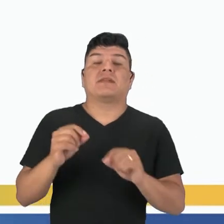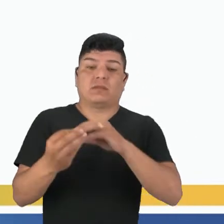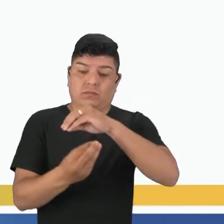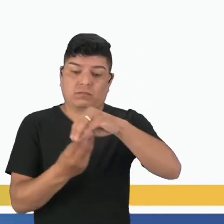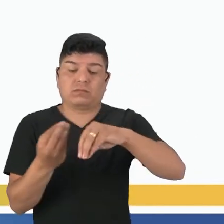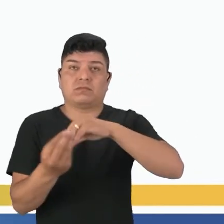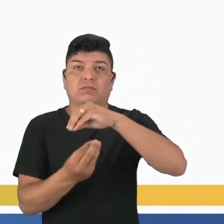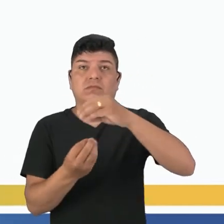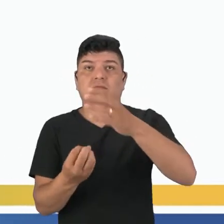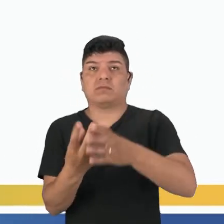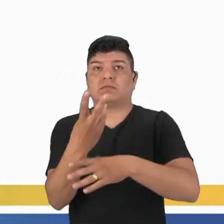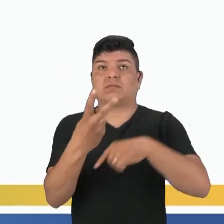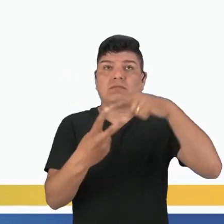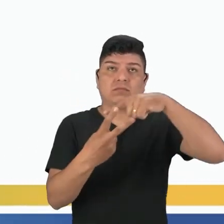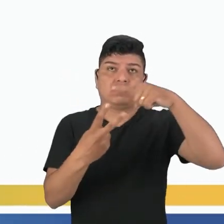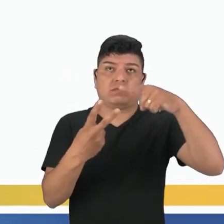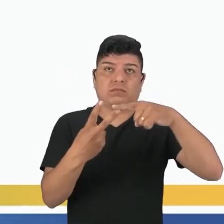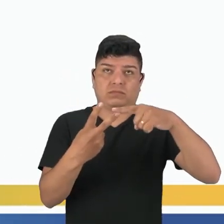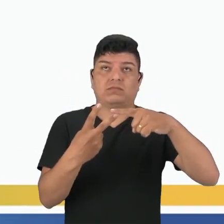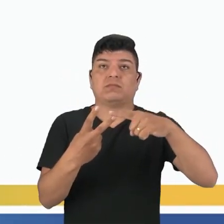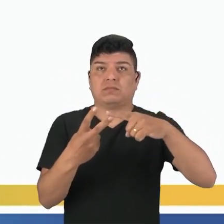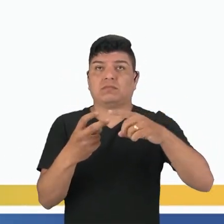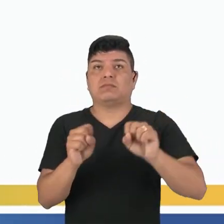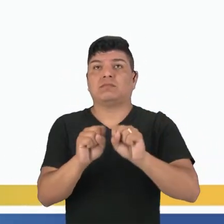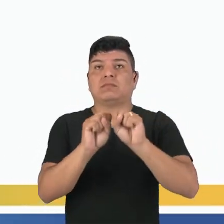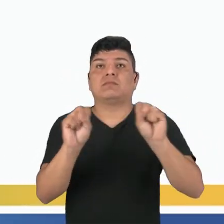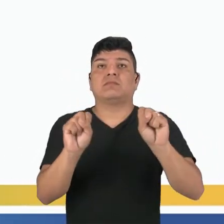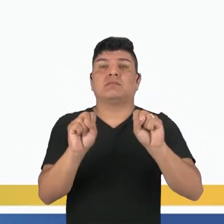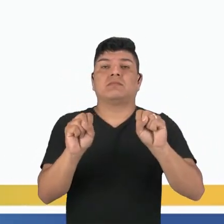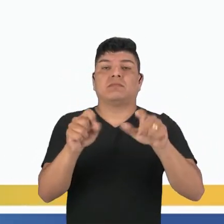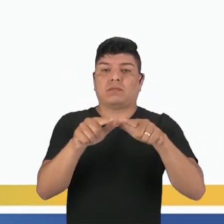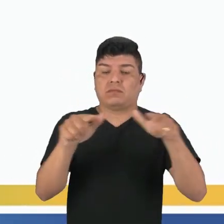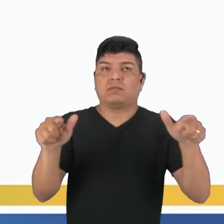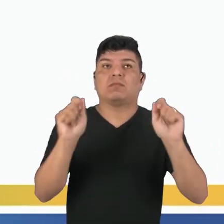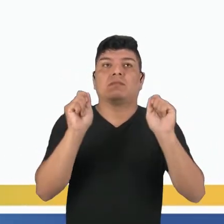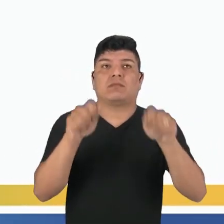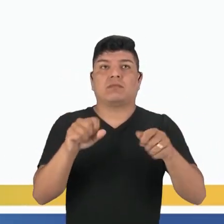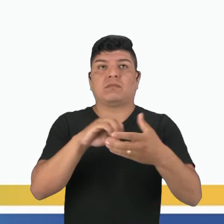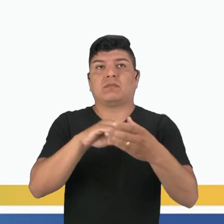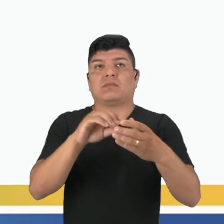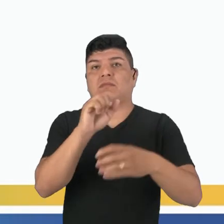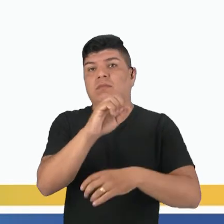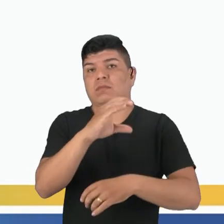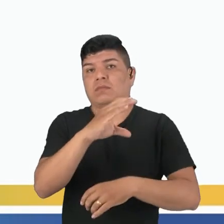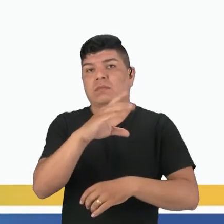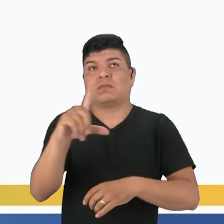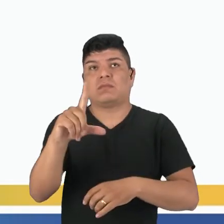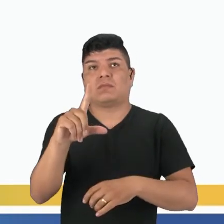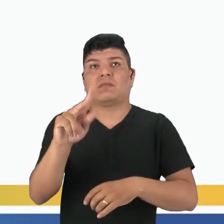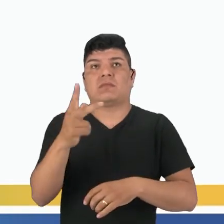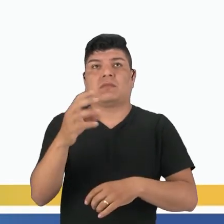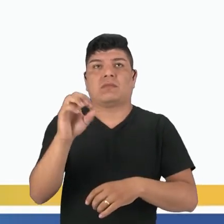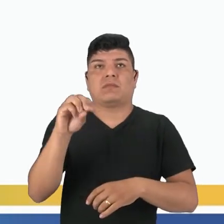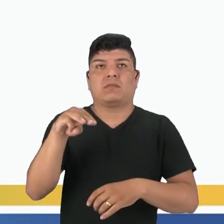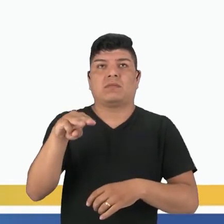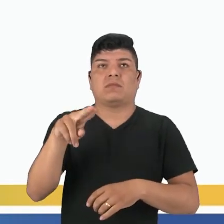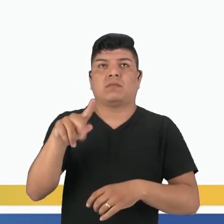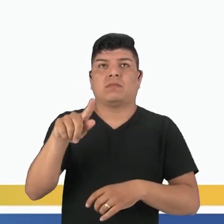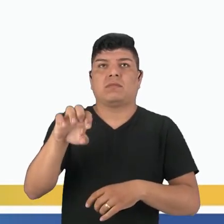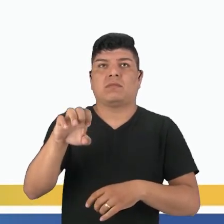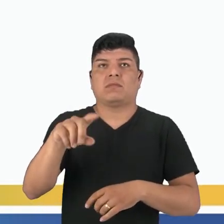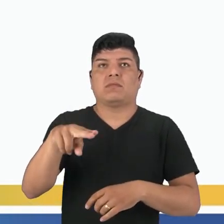mistura formada por duas ou mais substâncias puras. Então, uma mistura pode ser classificada como homogênea